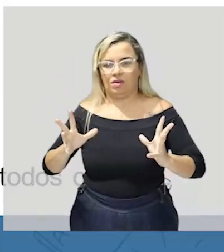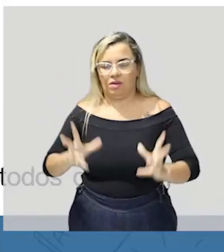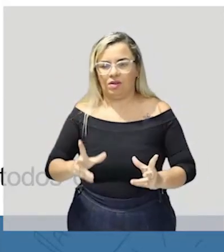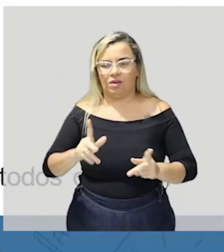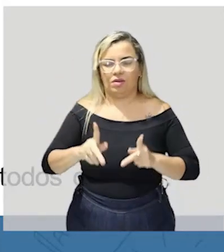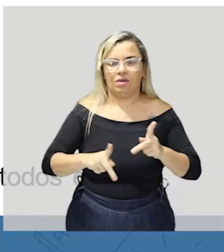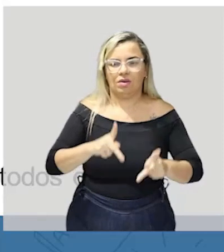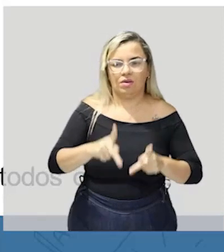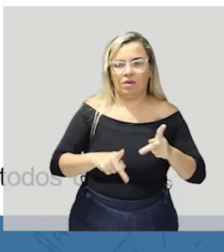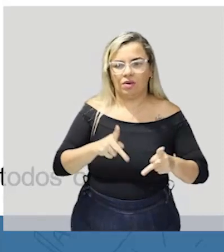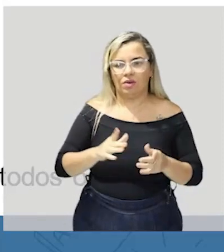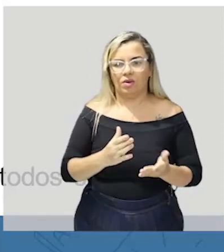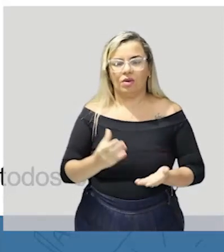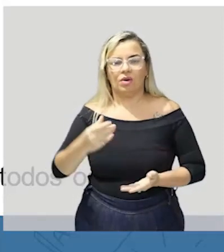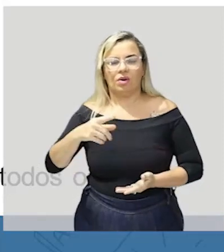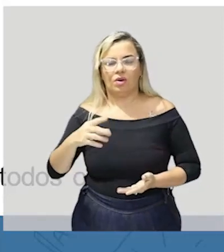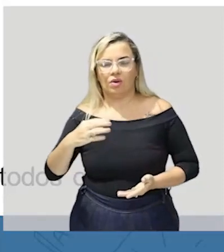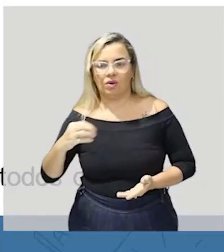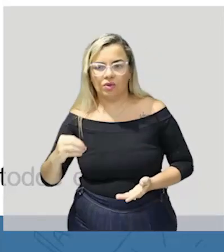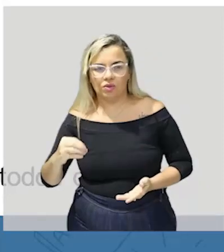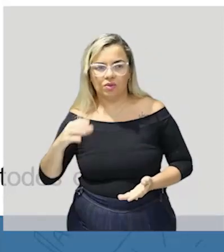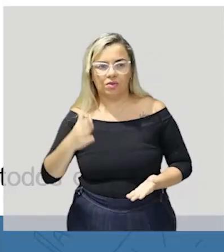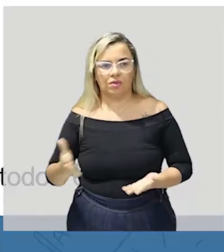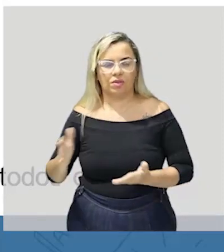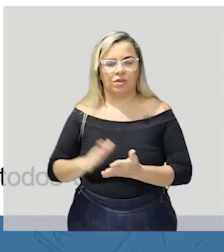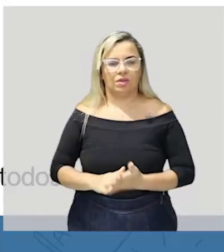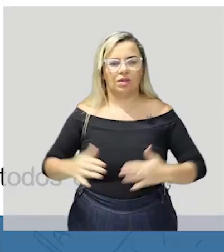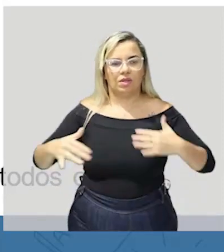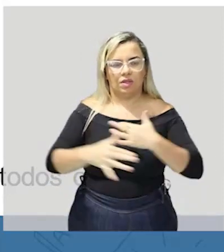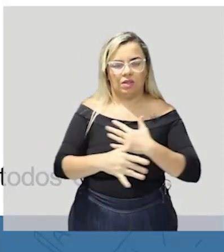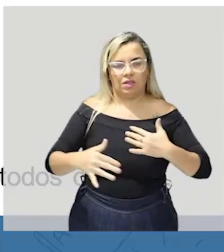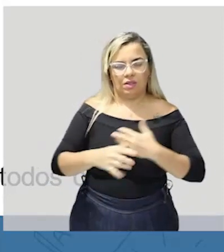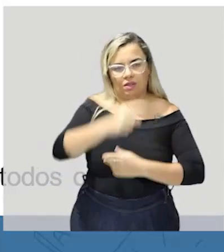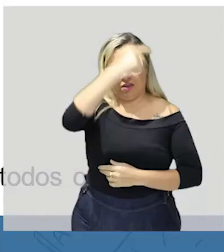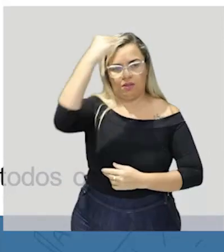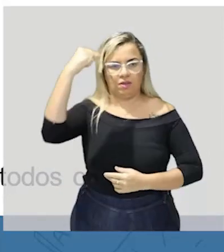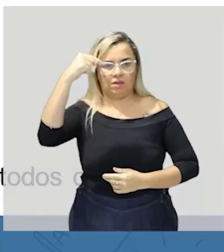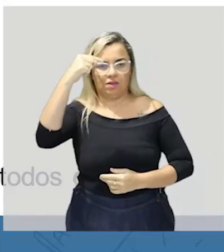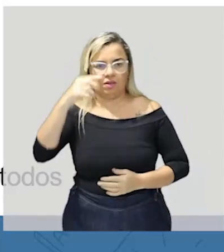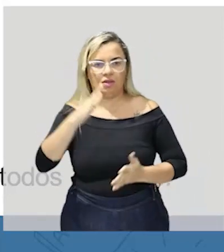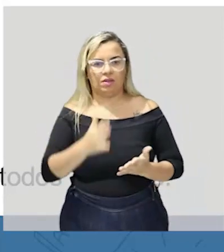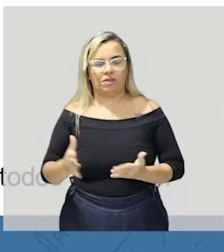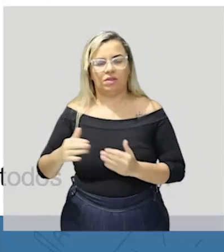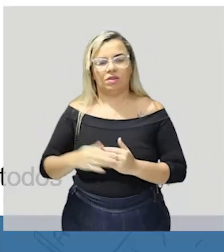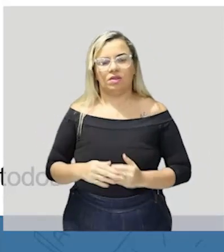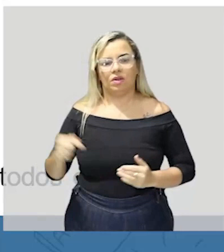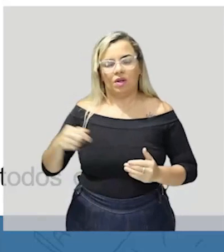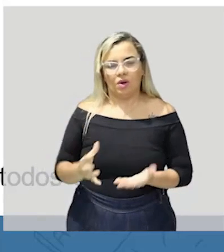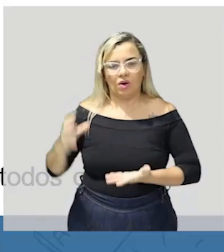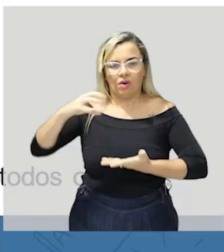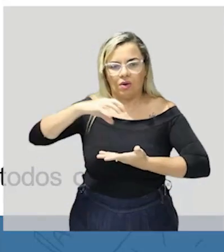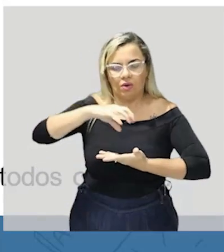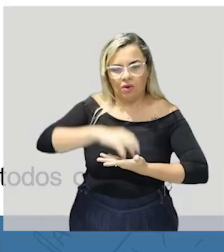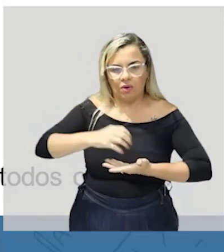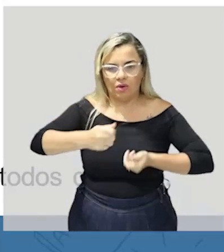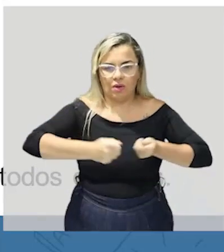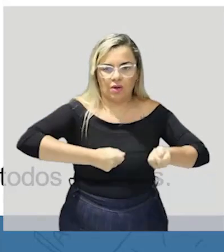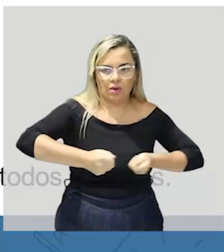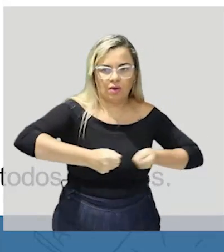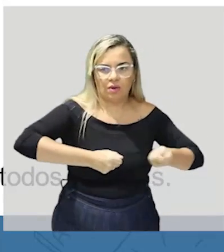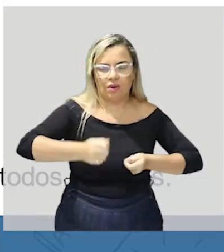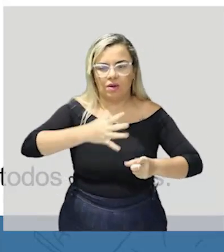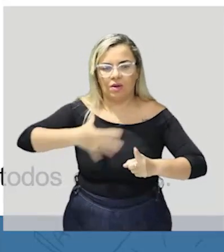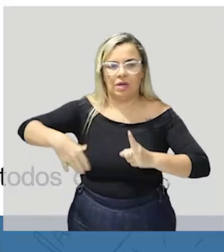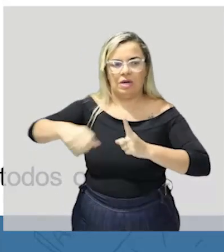contingente populacional. Cusco, a cidade sagrada, era o centro administrativo, com uma